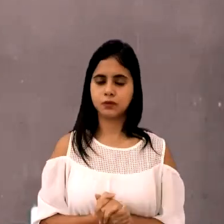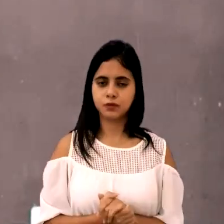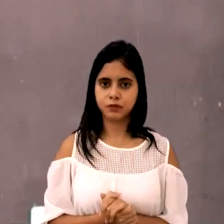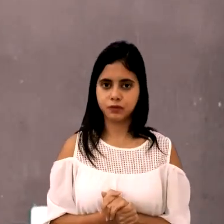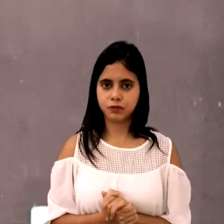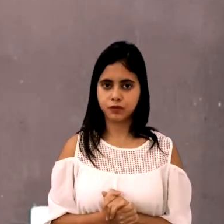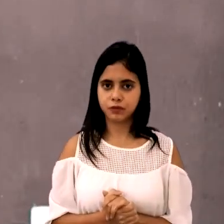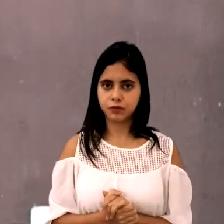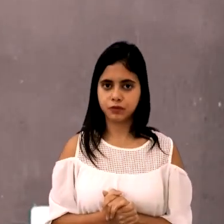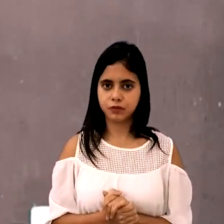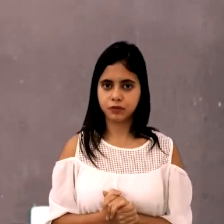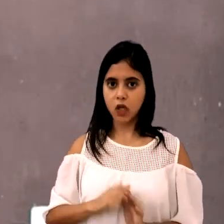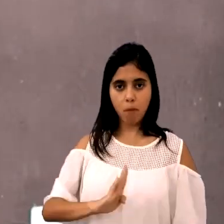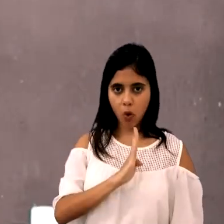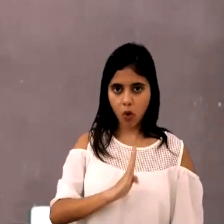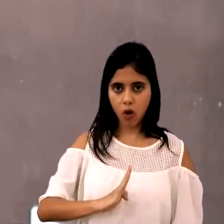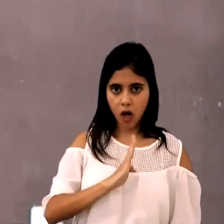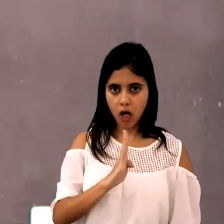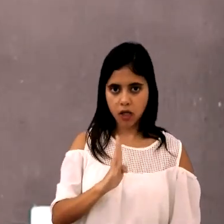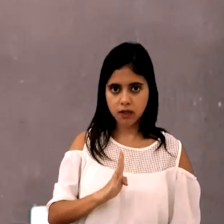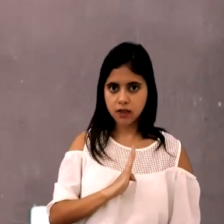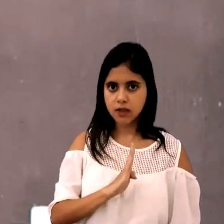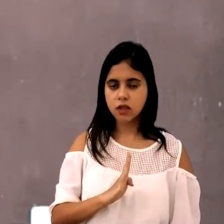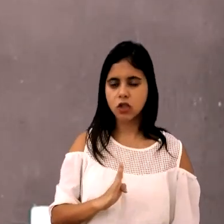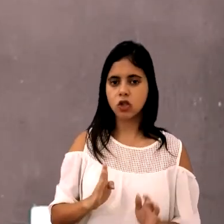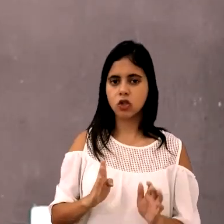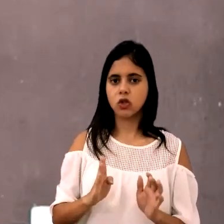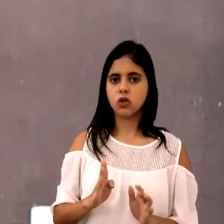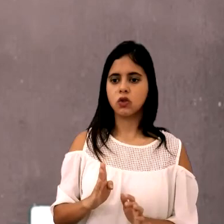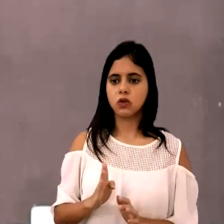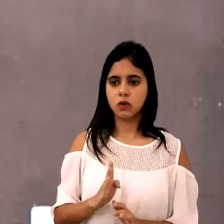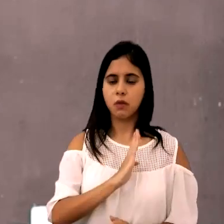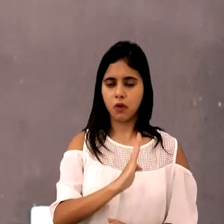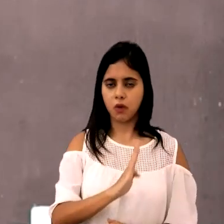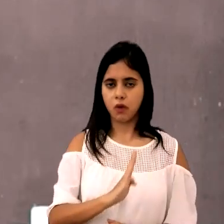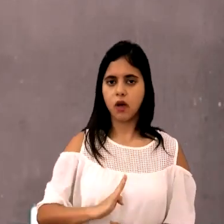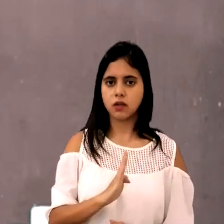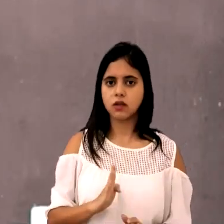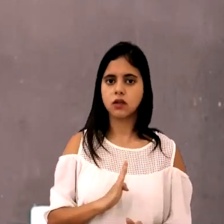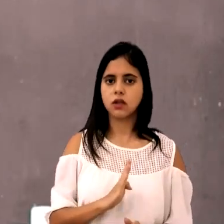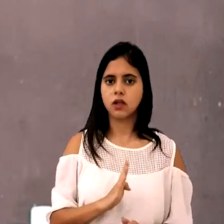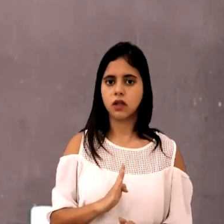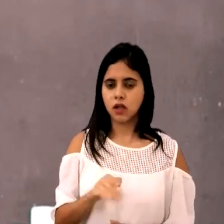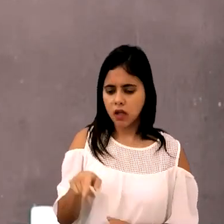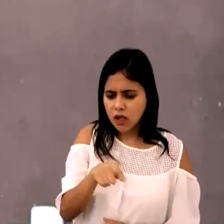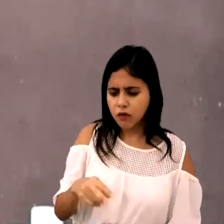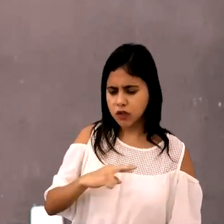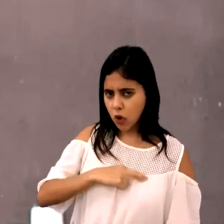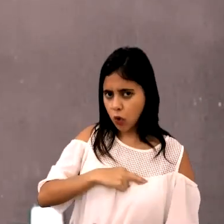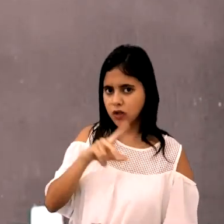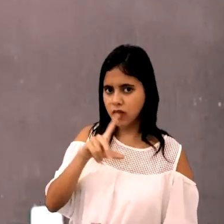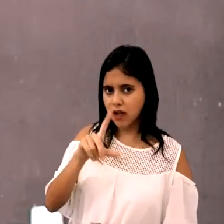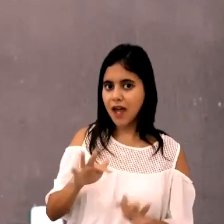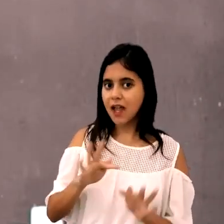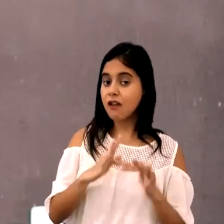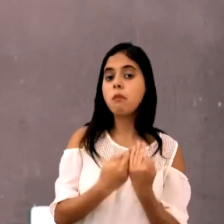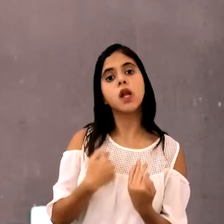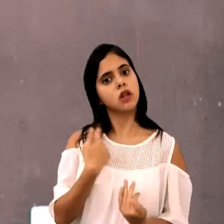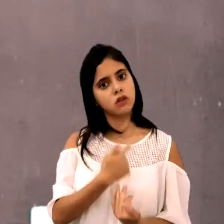E esse Boaz, na companhia de cujas servas você esteve, não é um dos nossos